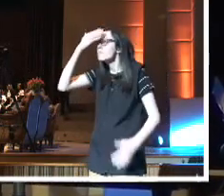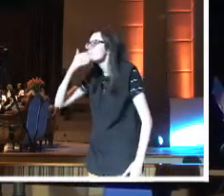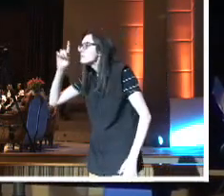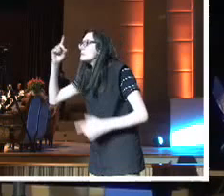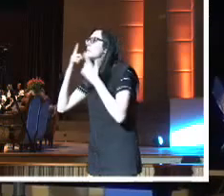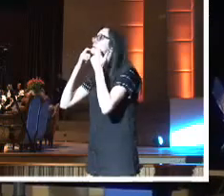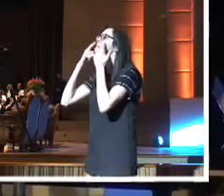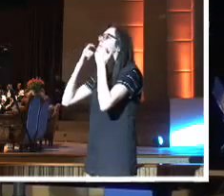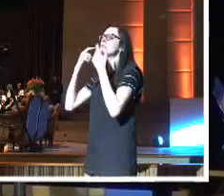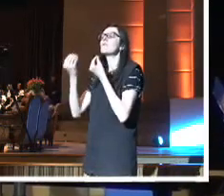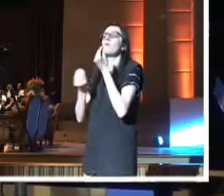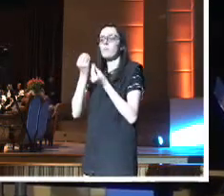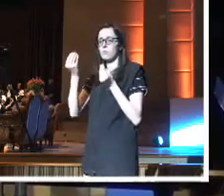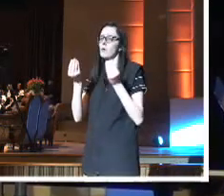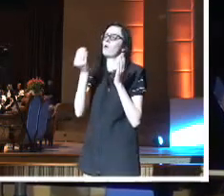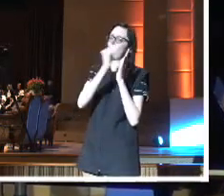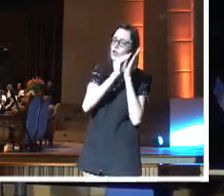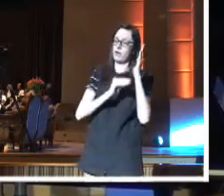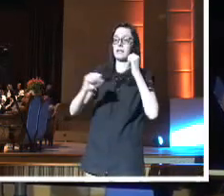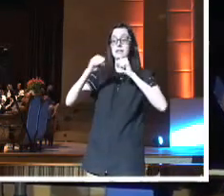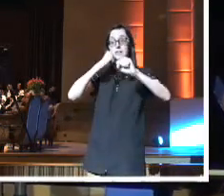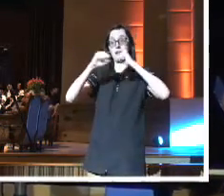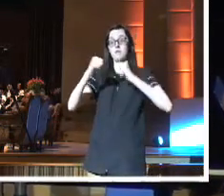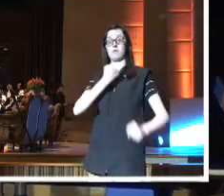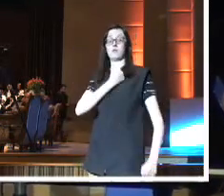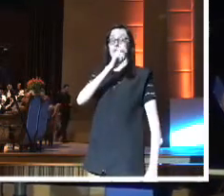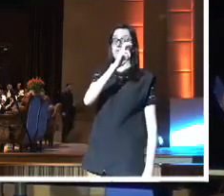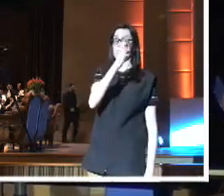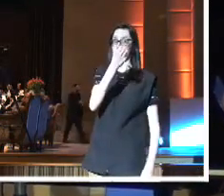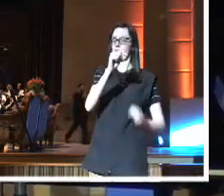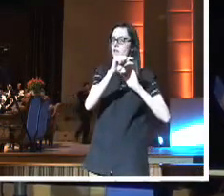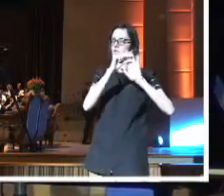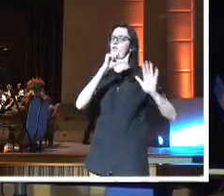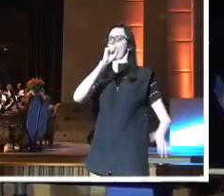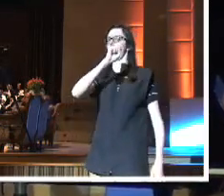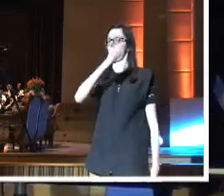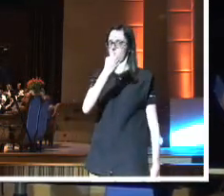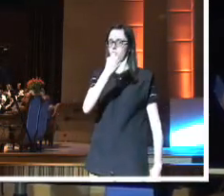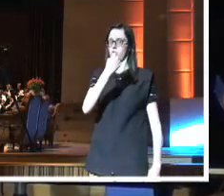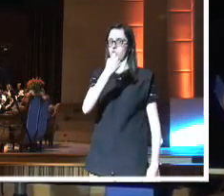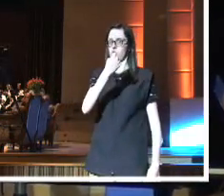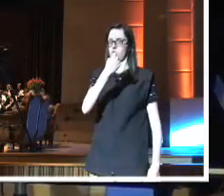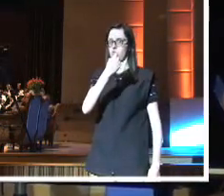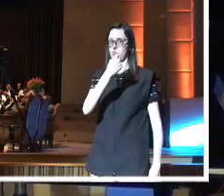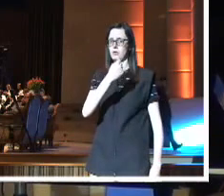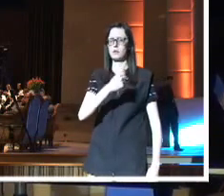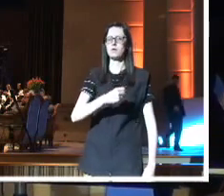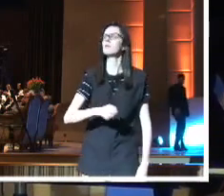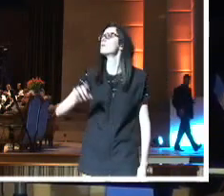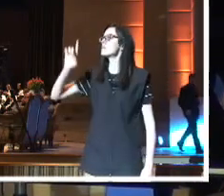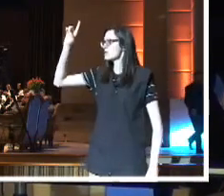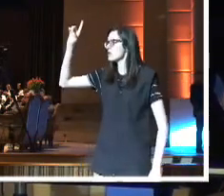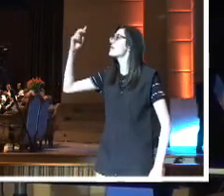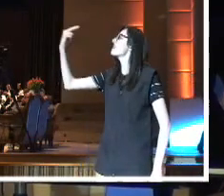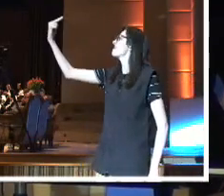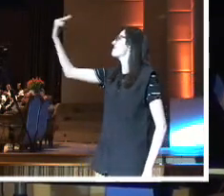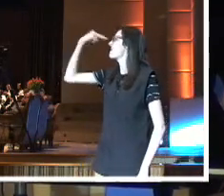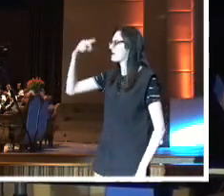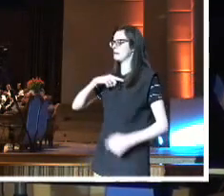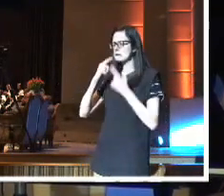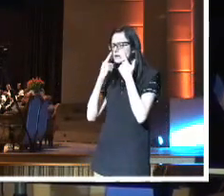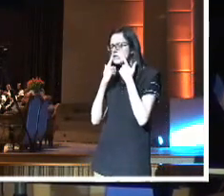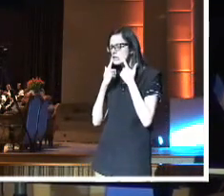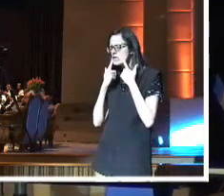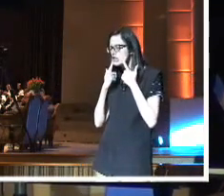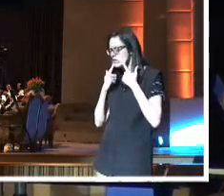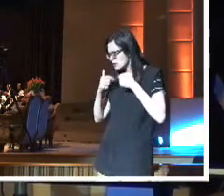Deus. E ele escreve no Salmo 56, versículo 8: registra tu mesmo o meu lamento, recolhe as minhas